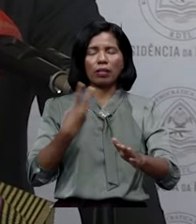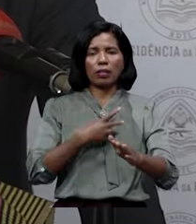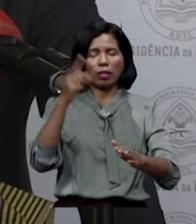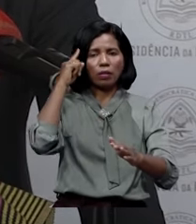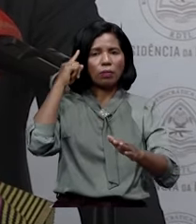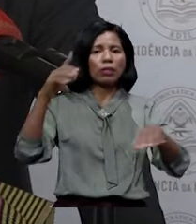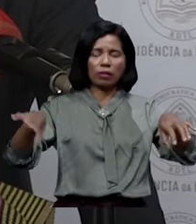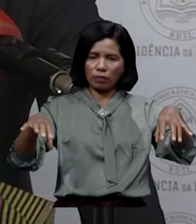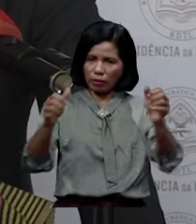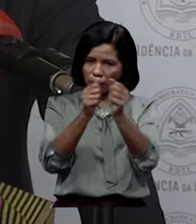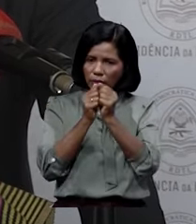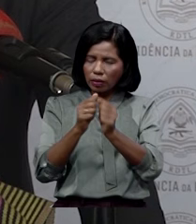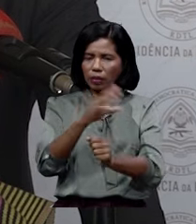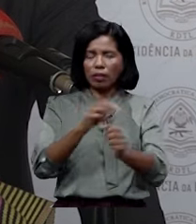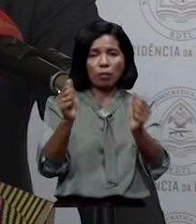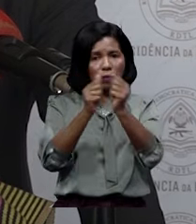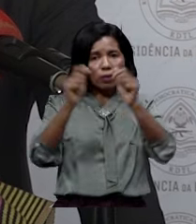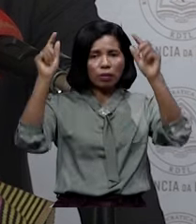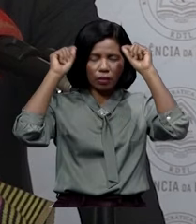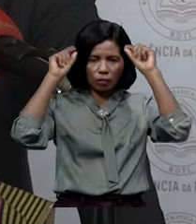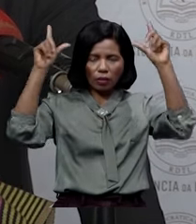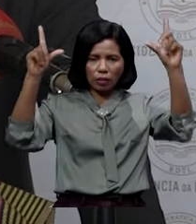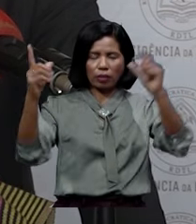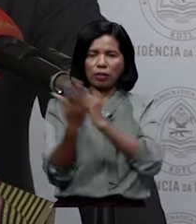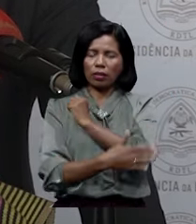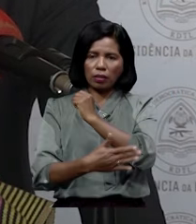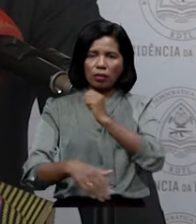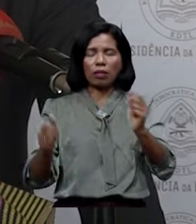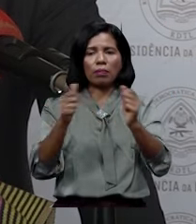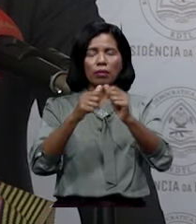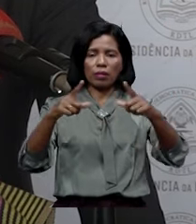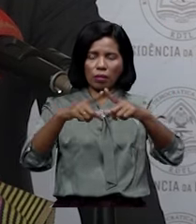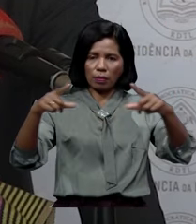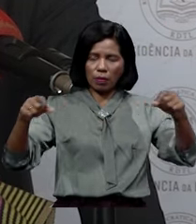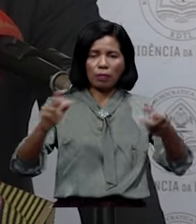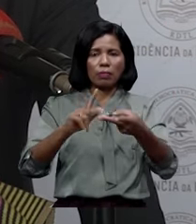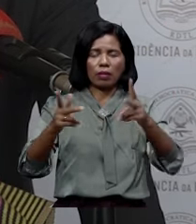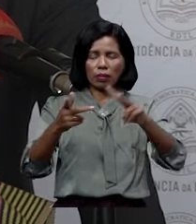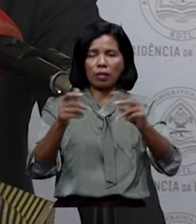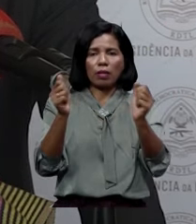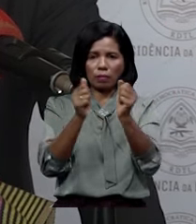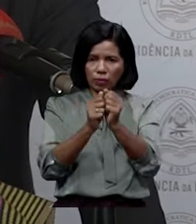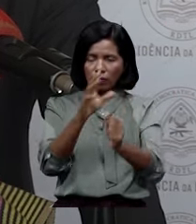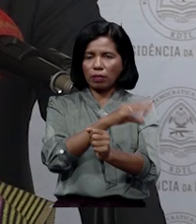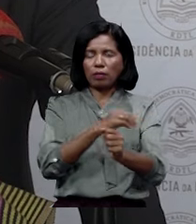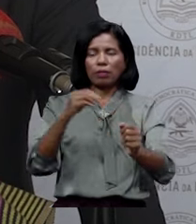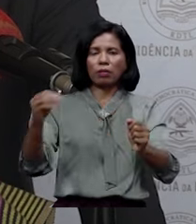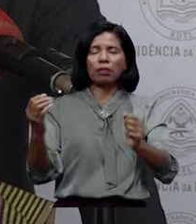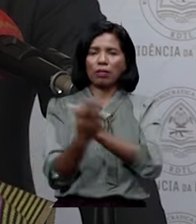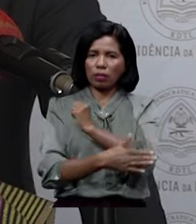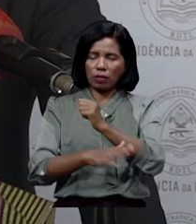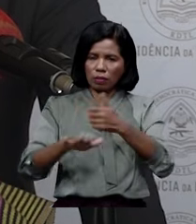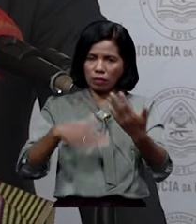cooperar conjuntamente com Timor-Leste, o país com o qual o Japão compartilha valores fundamentais e princípios para manter